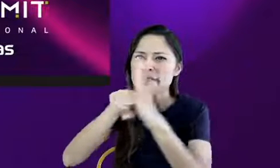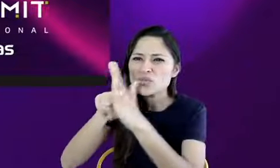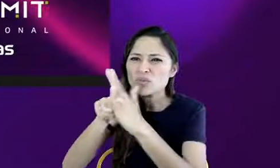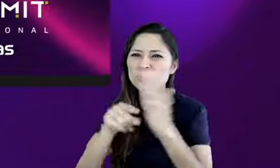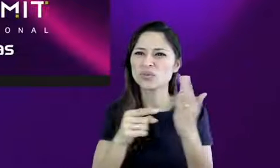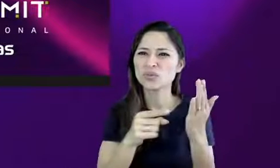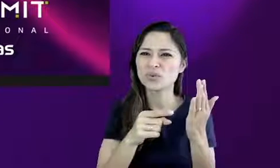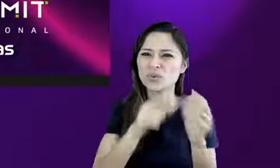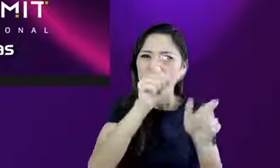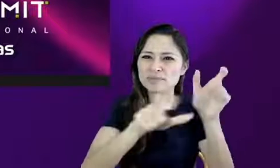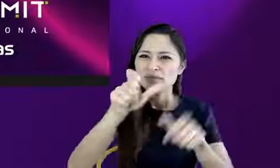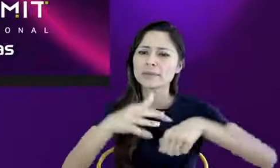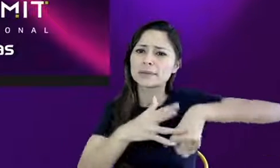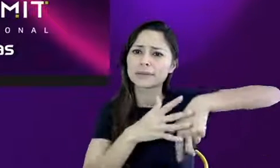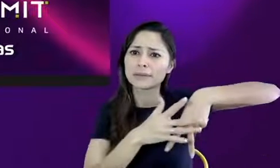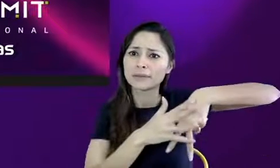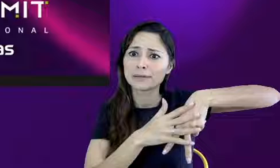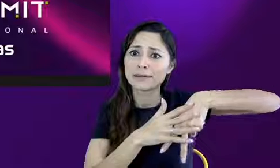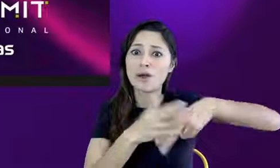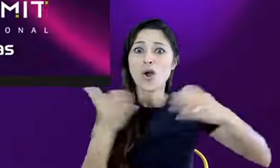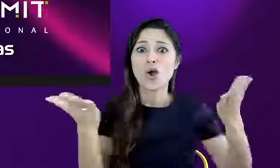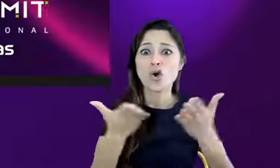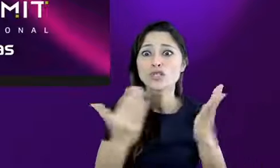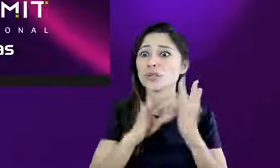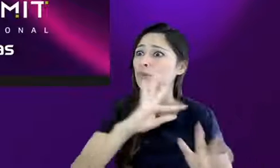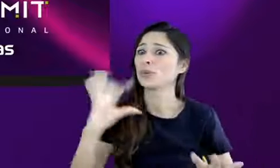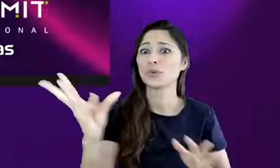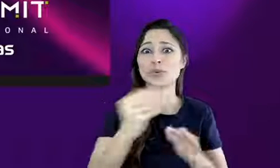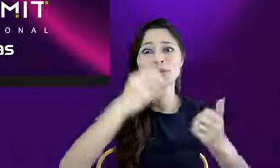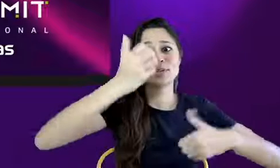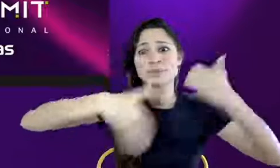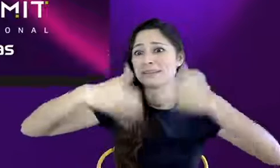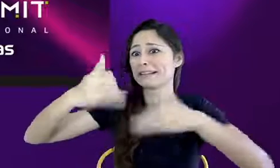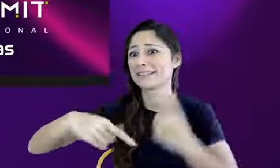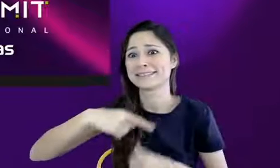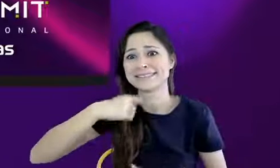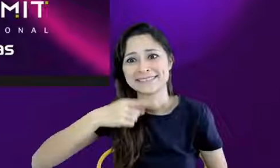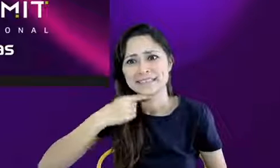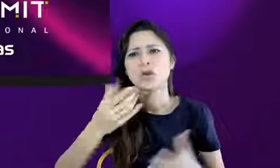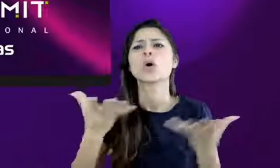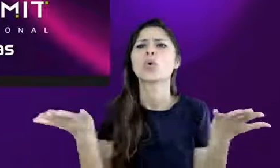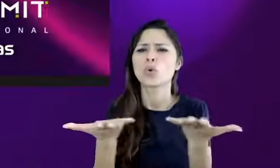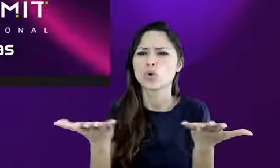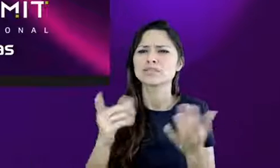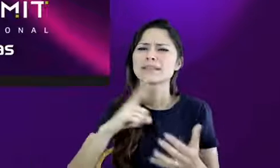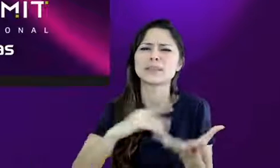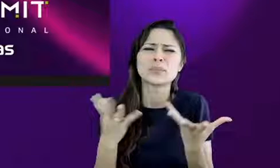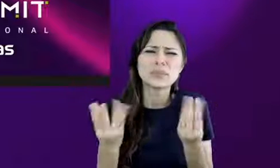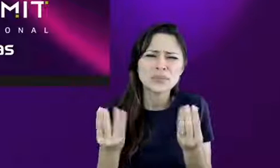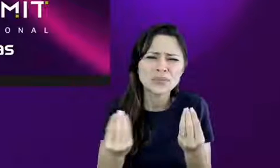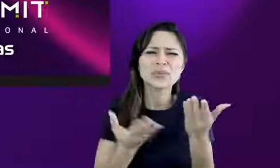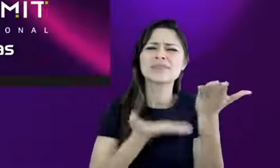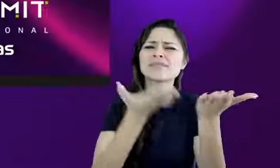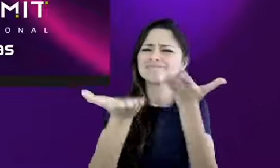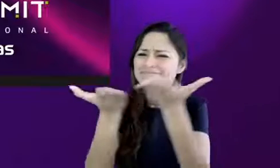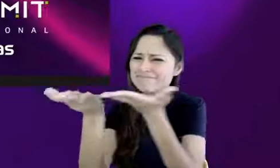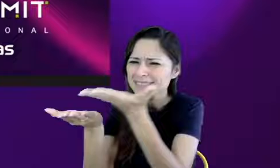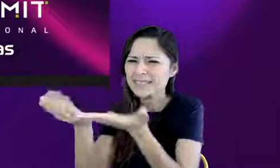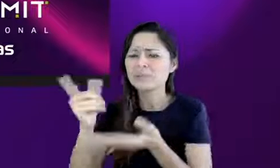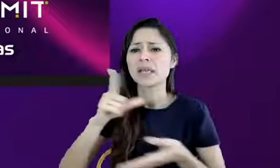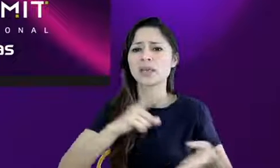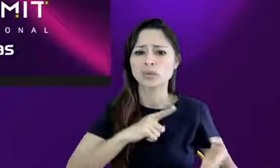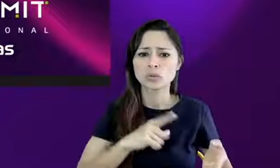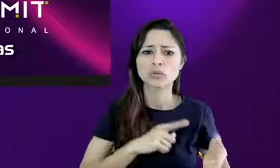nem falamos em todos eles, com as várias opções de tratamentos disponíveis na atualidade, com seus diversos mecanismos de ação.